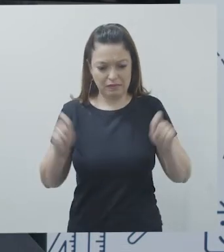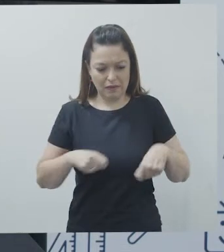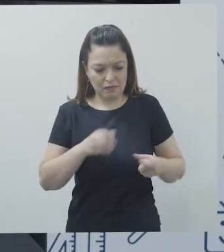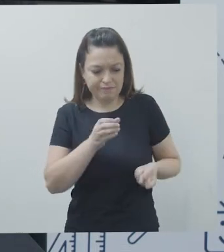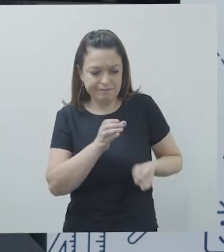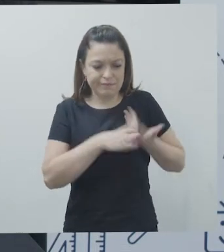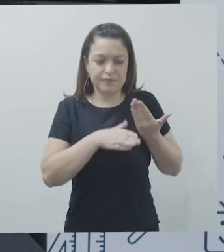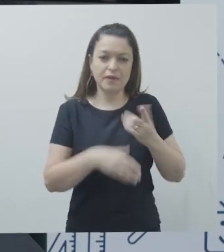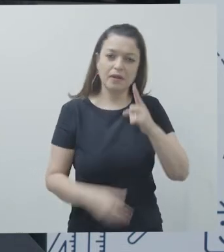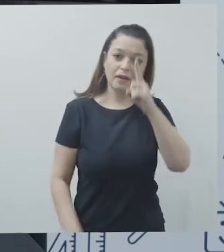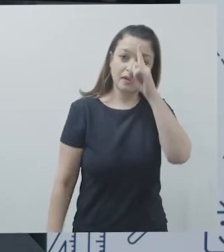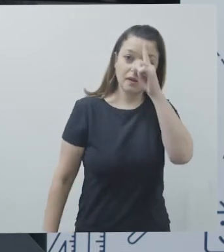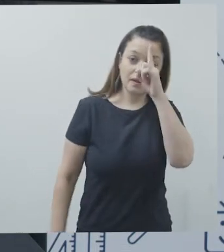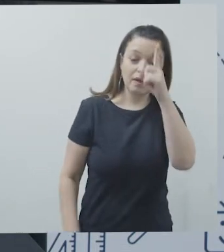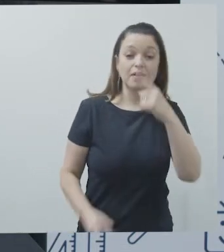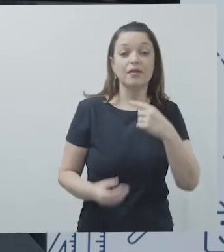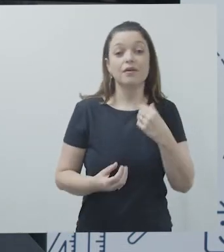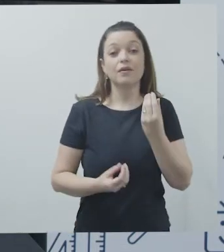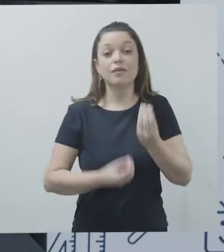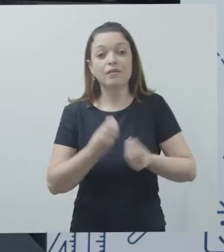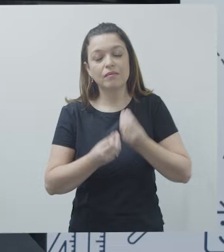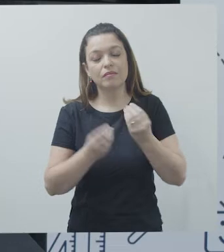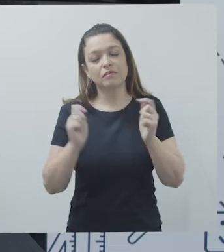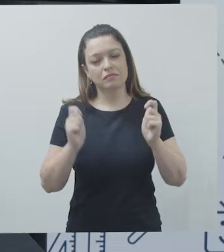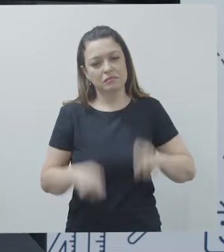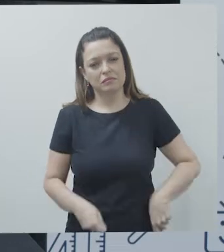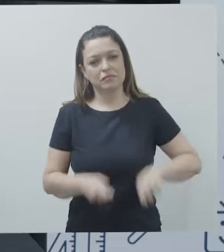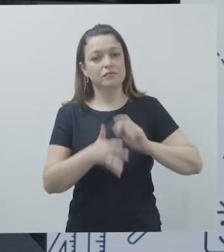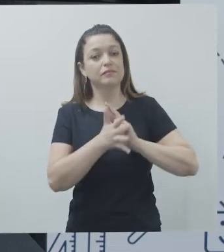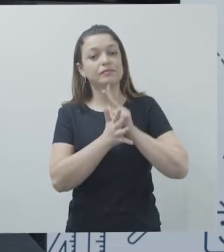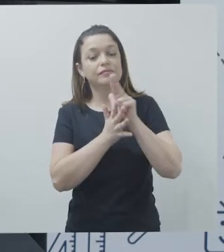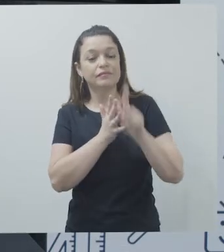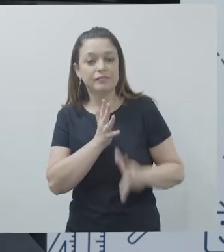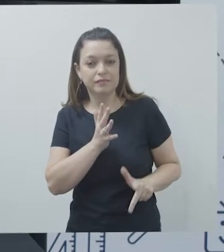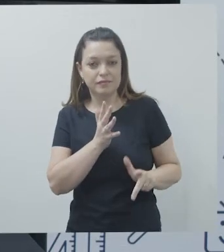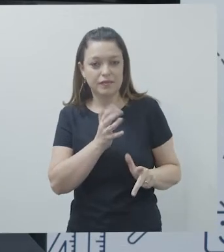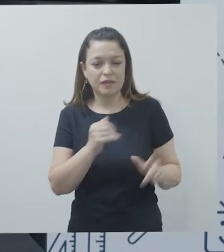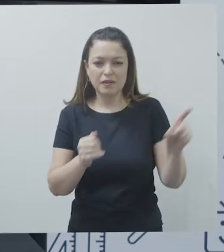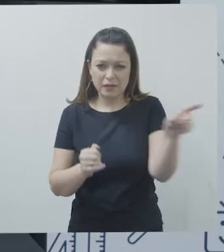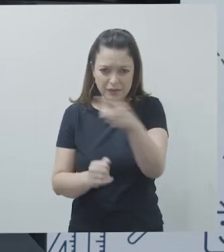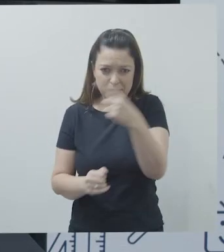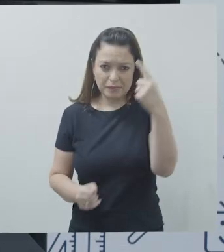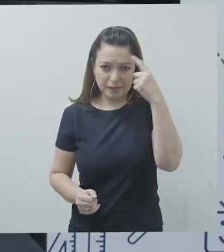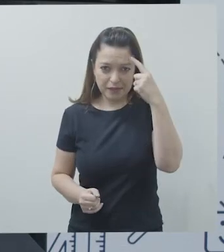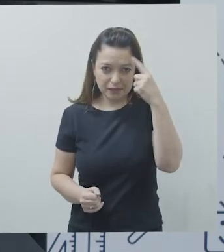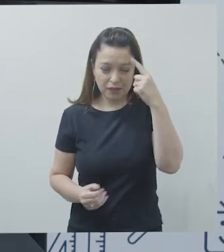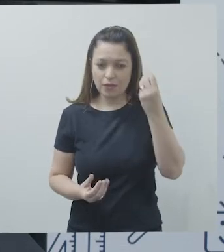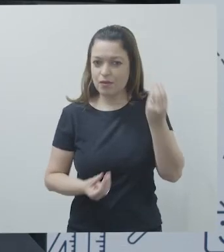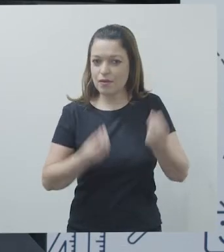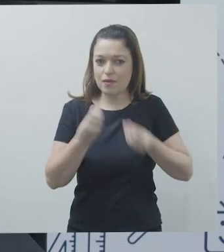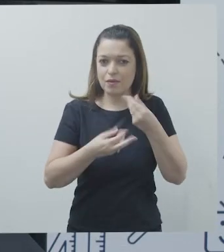nada, as possibilidades de criação são muitas. Será que você pensou aí nessas coisas que já existem, ou será que você